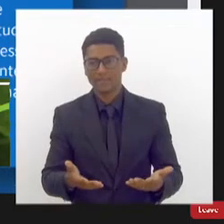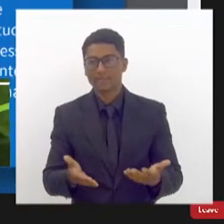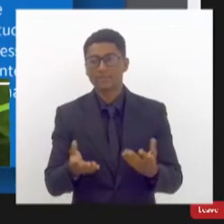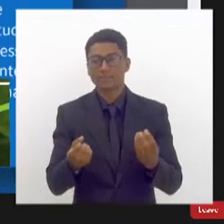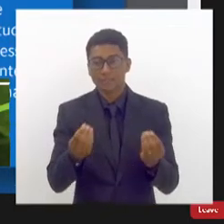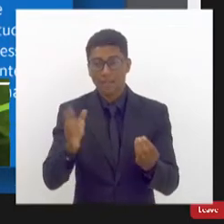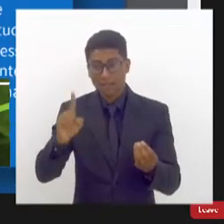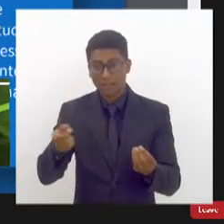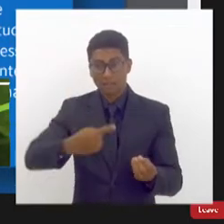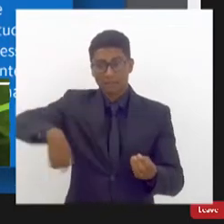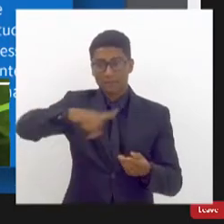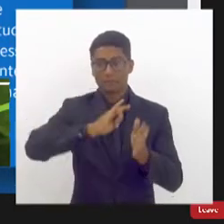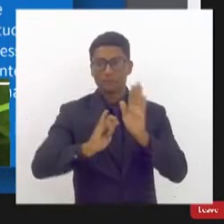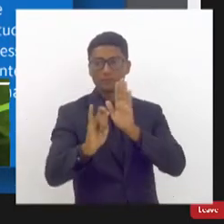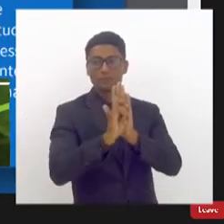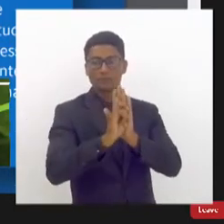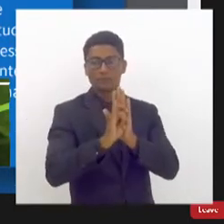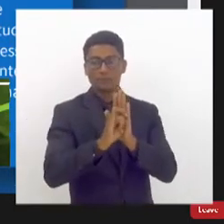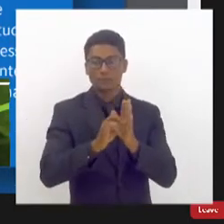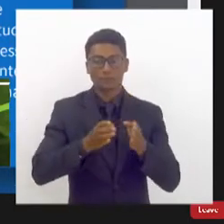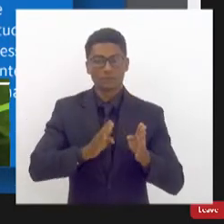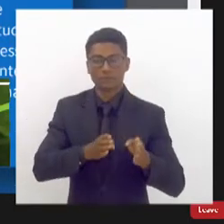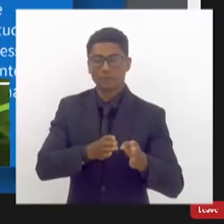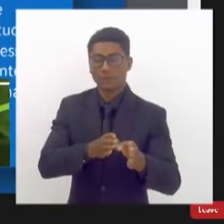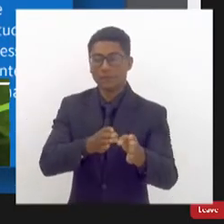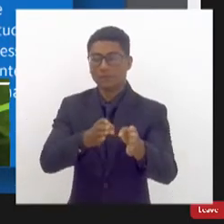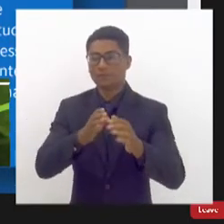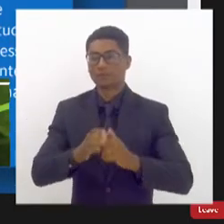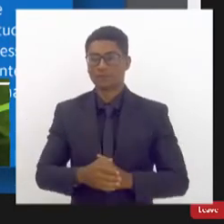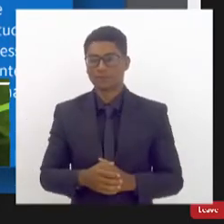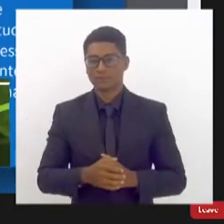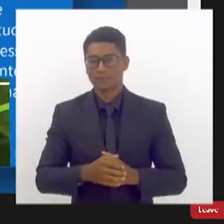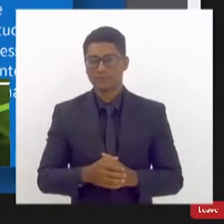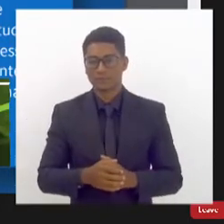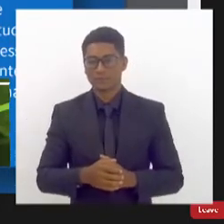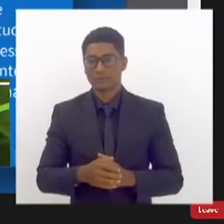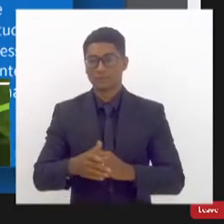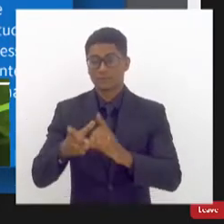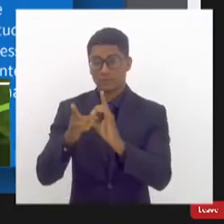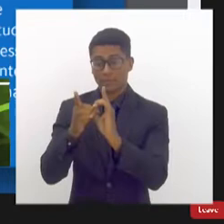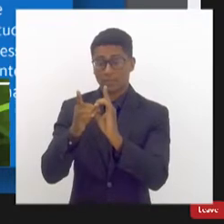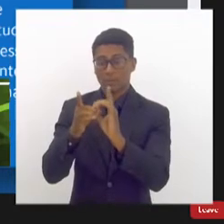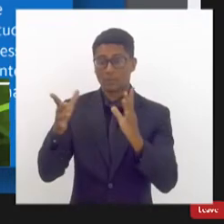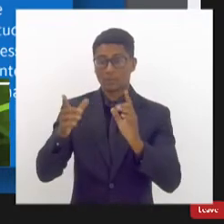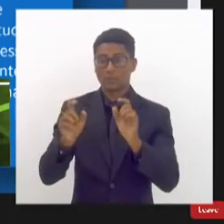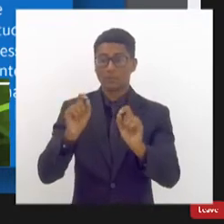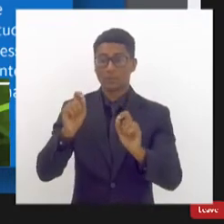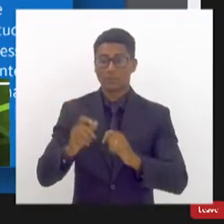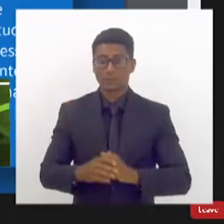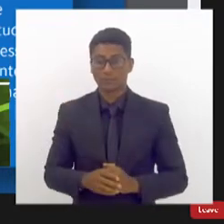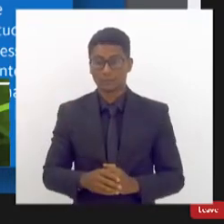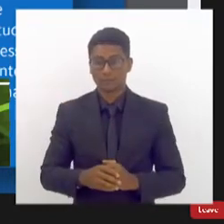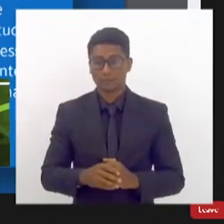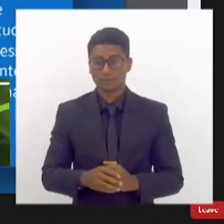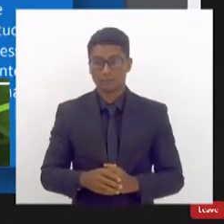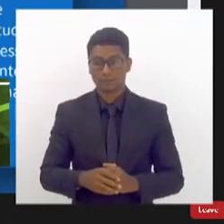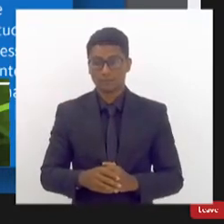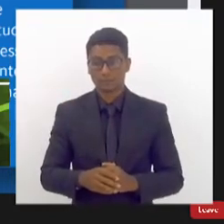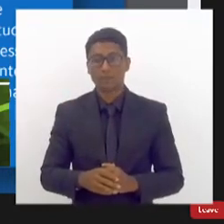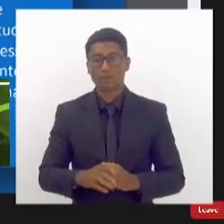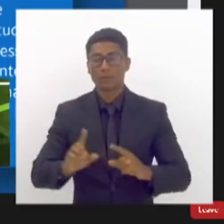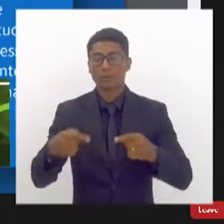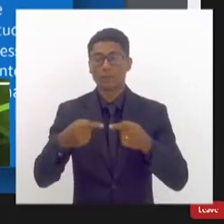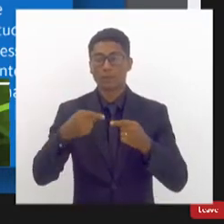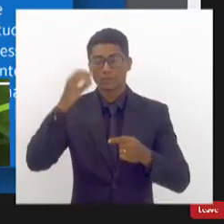nossa identidade de destino e de nossa identidade de origem. Democracia é, assim, um regime de saber e